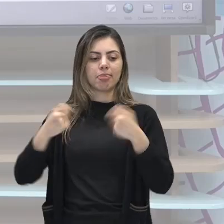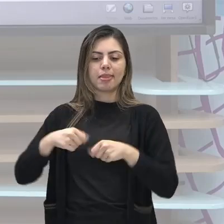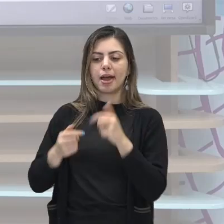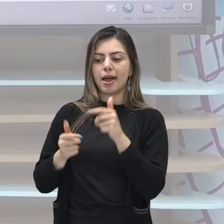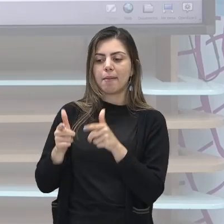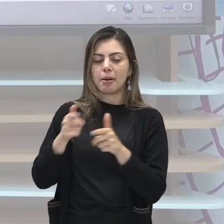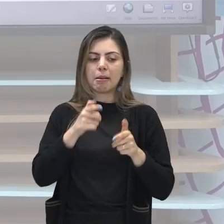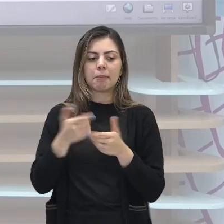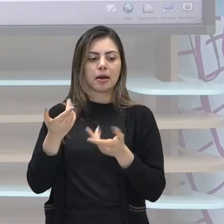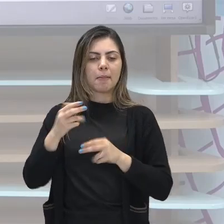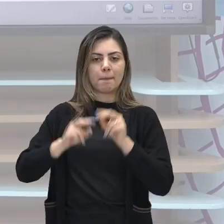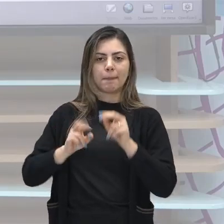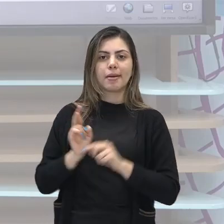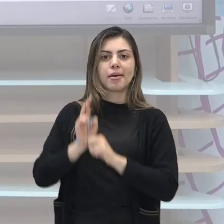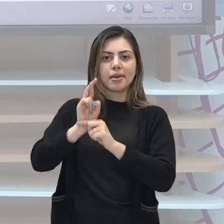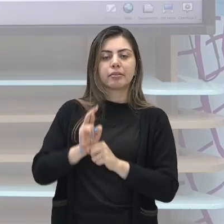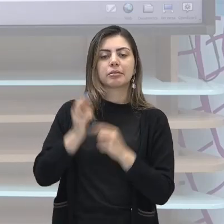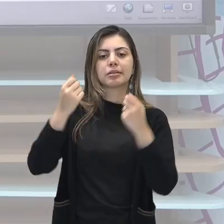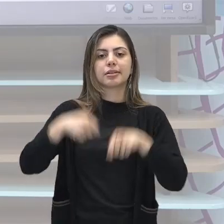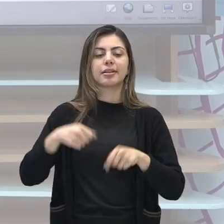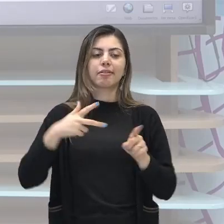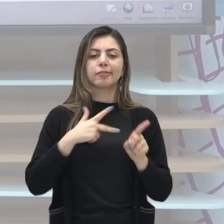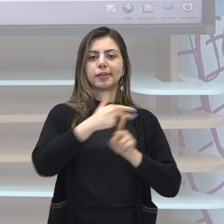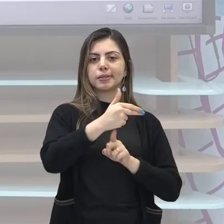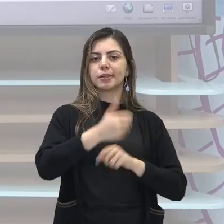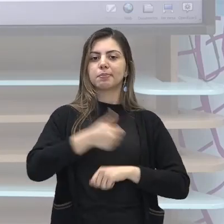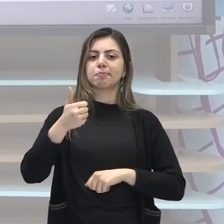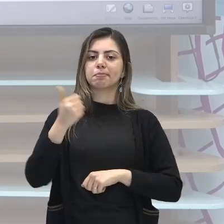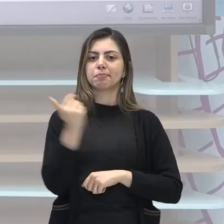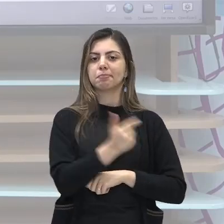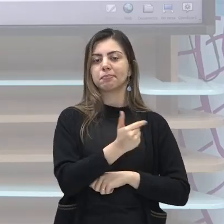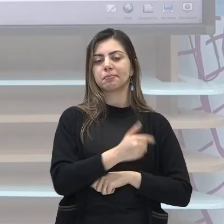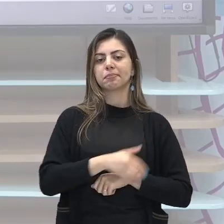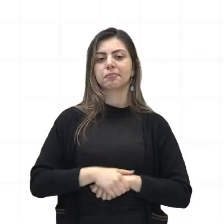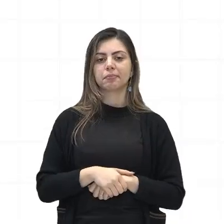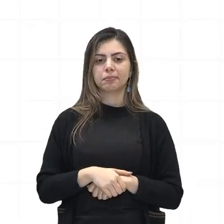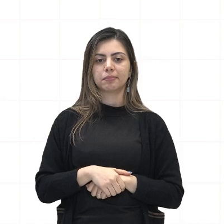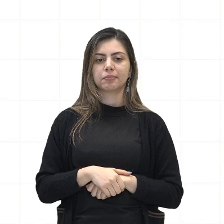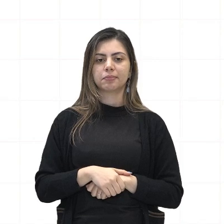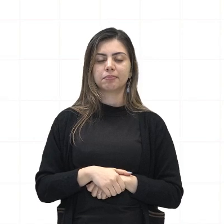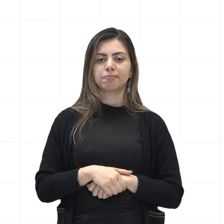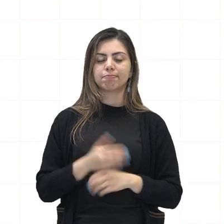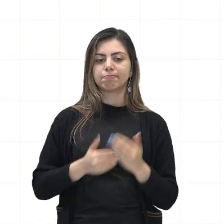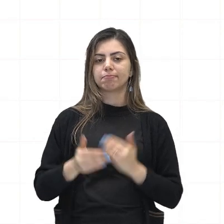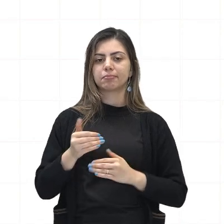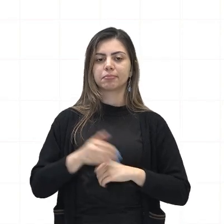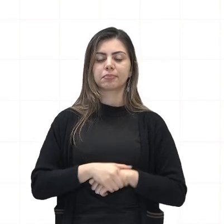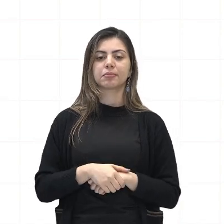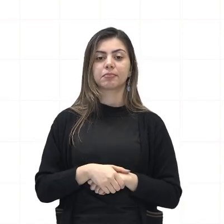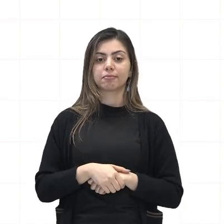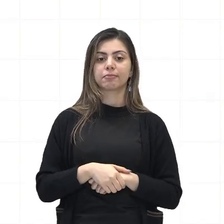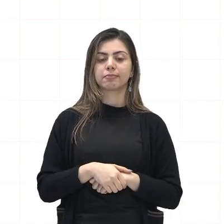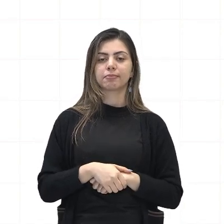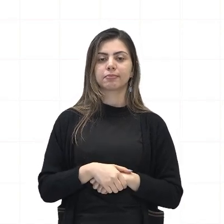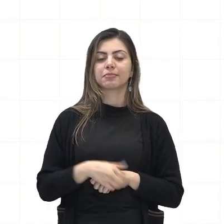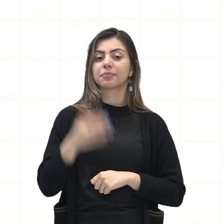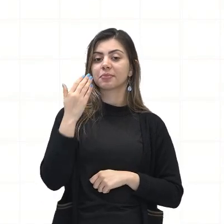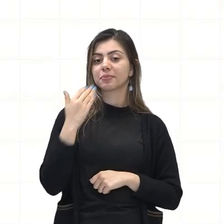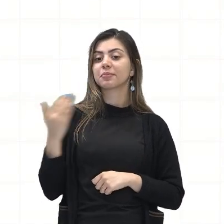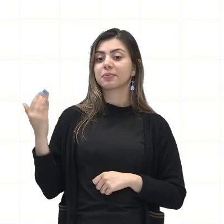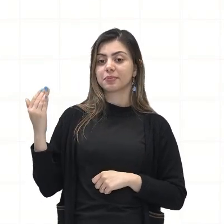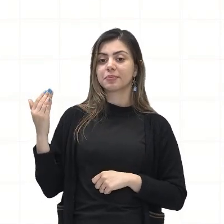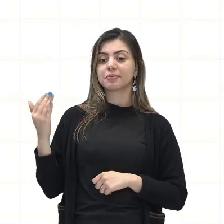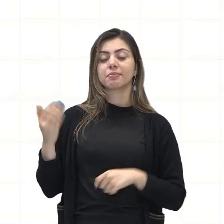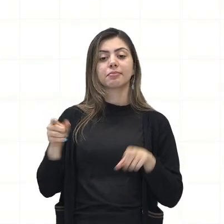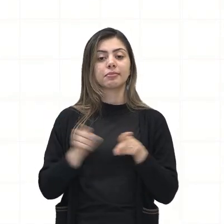mais recurso para poder ser melhor. Vamos seguindo. Olha lá, você tem também